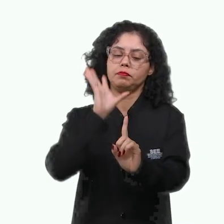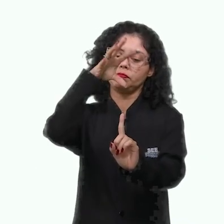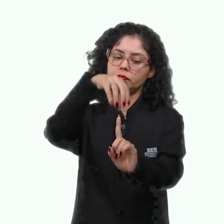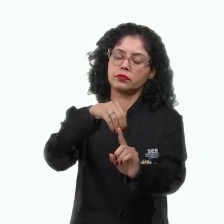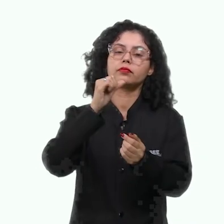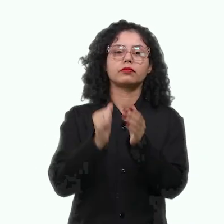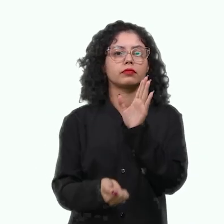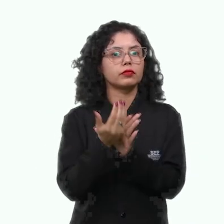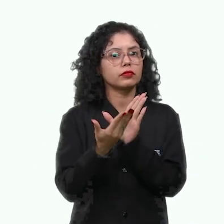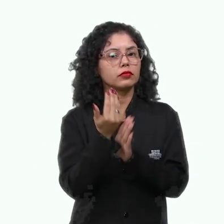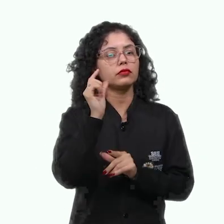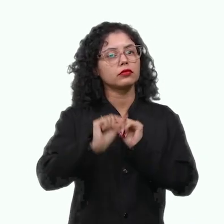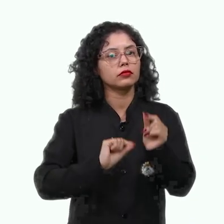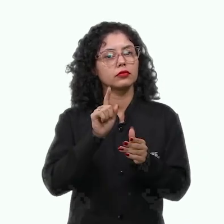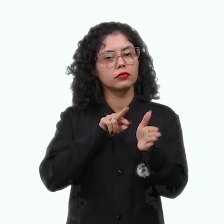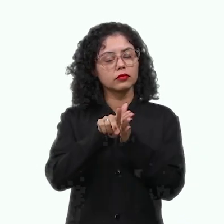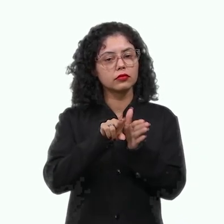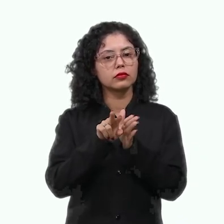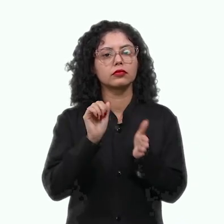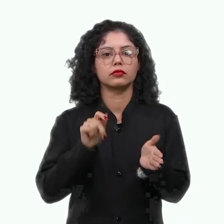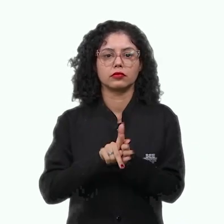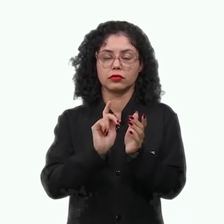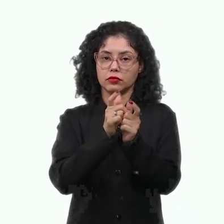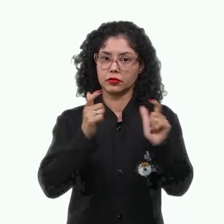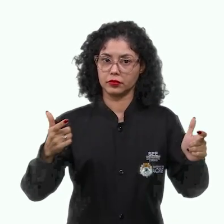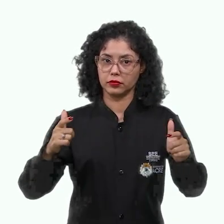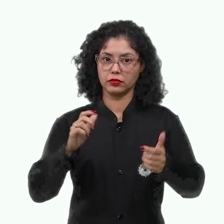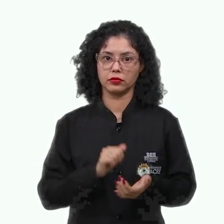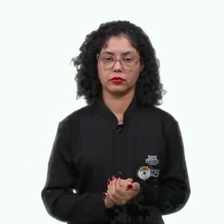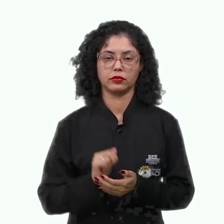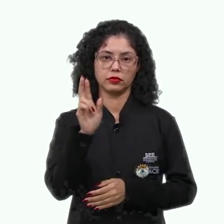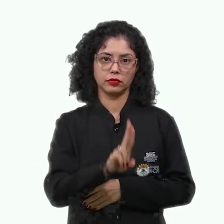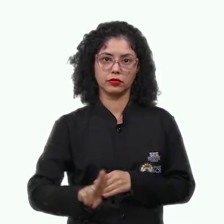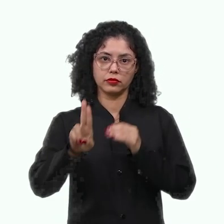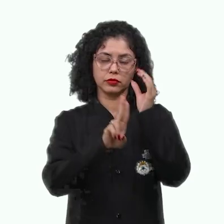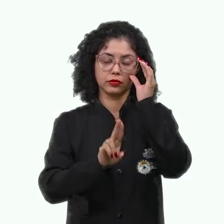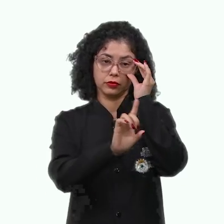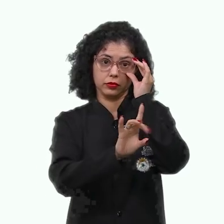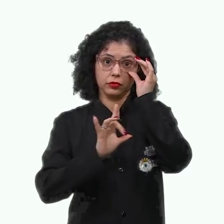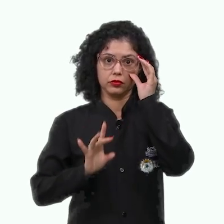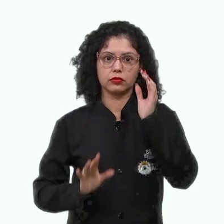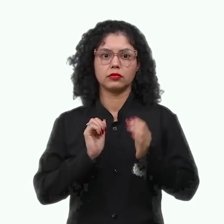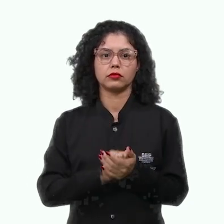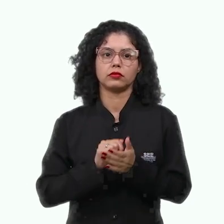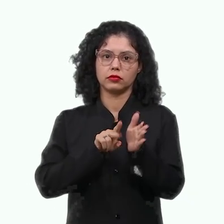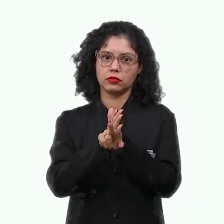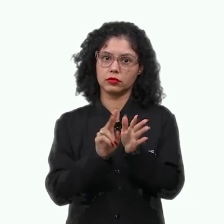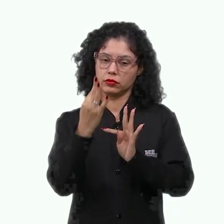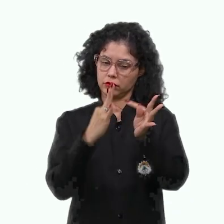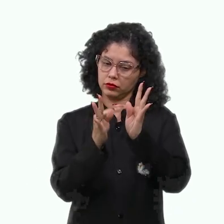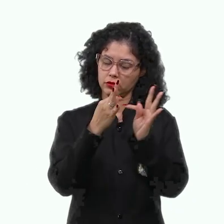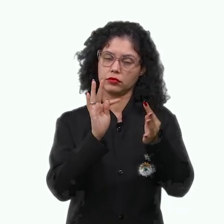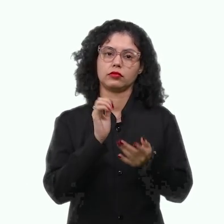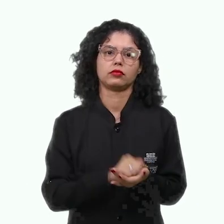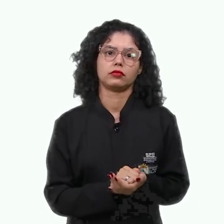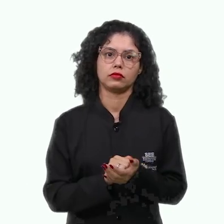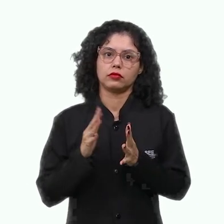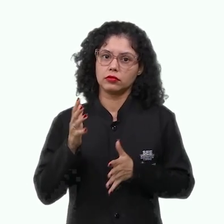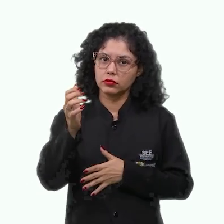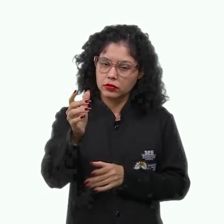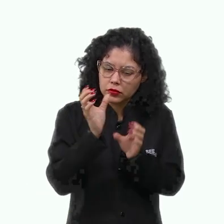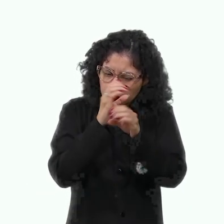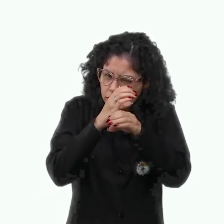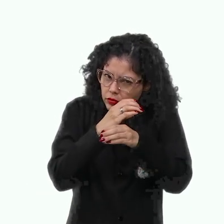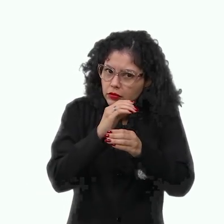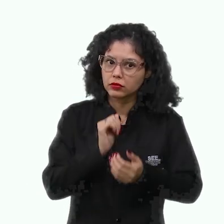de produção biológica em larga escala, que utilizam técnicas de biotecnologia,